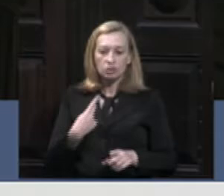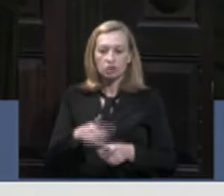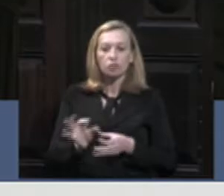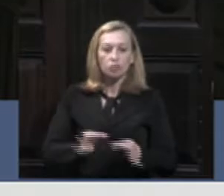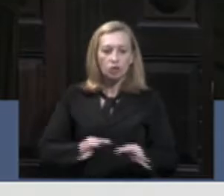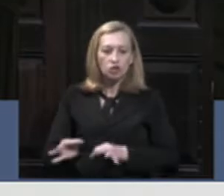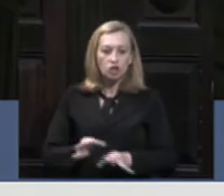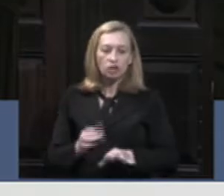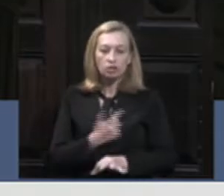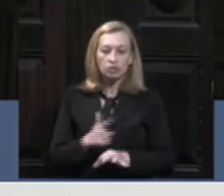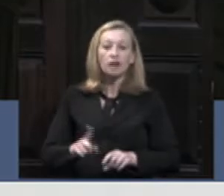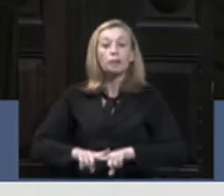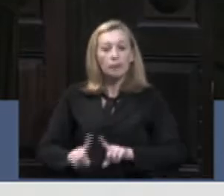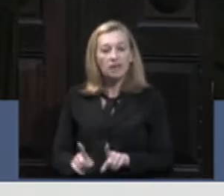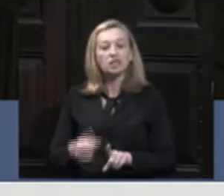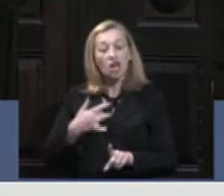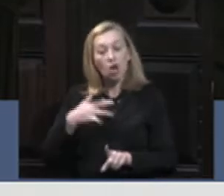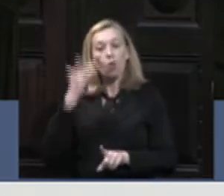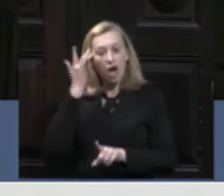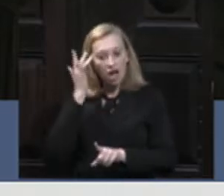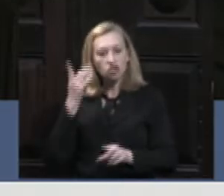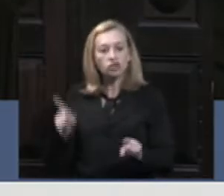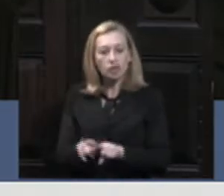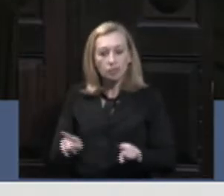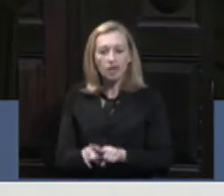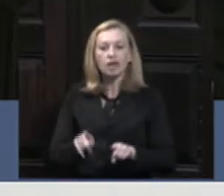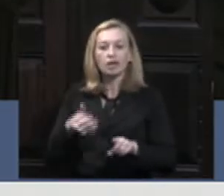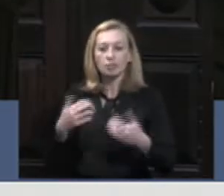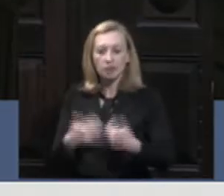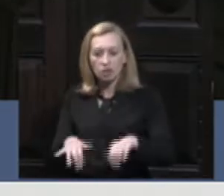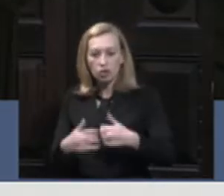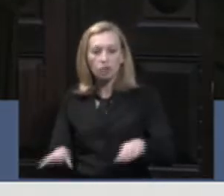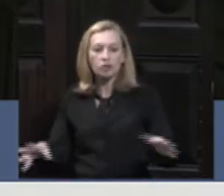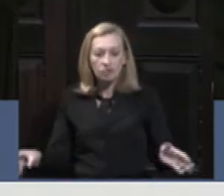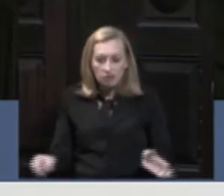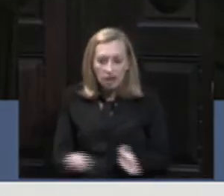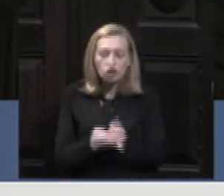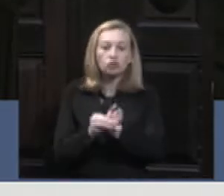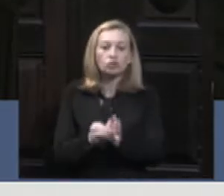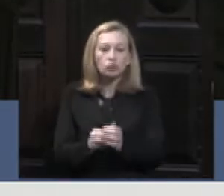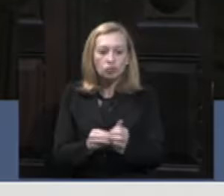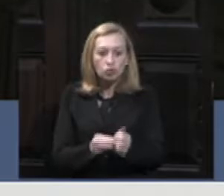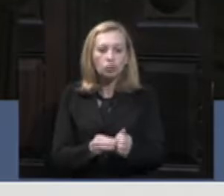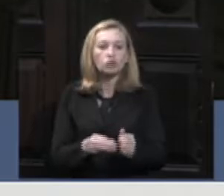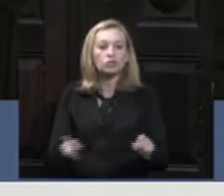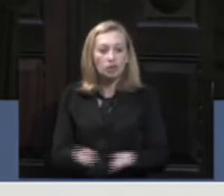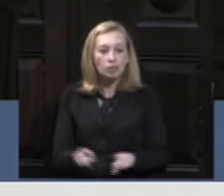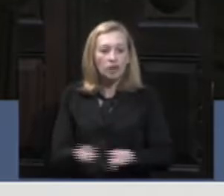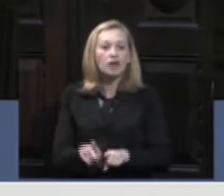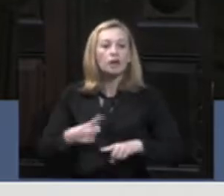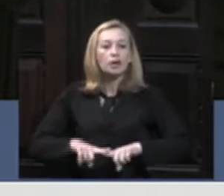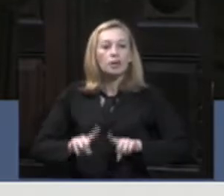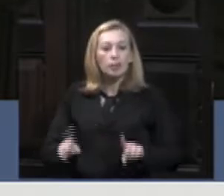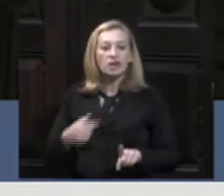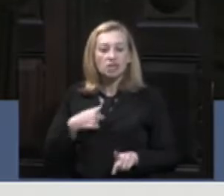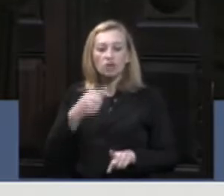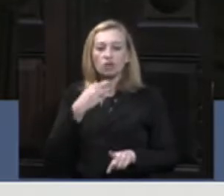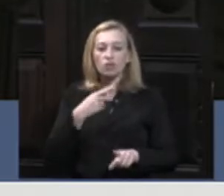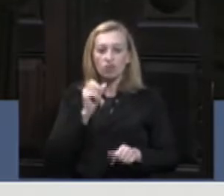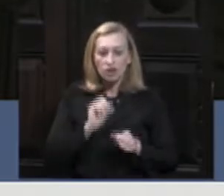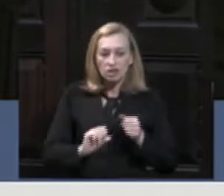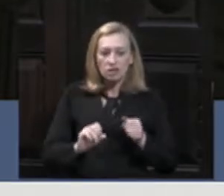que Petrópolis deveria estar também no bilhete único intermunicipal. Mas não farei essa emenda pela Comissão de Assuntos